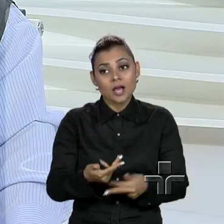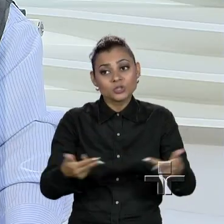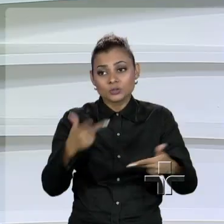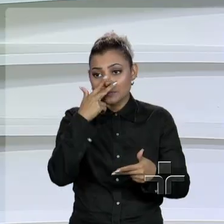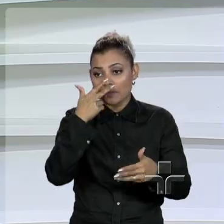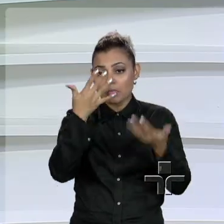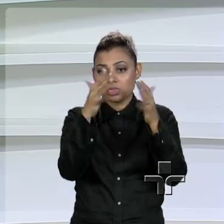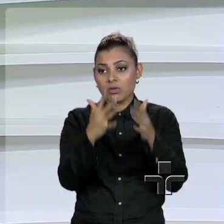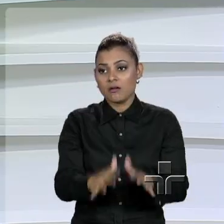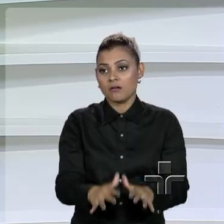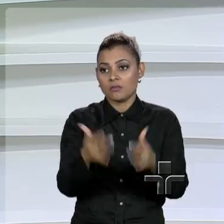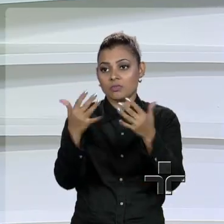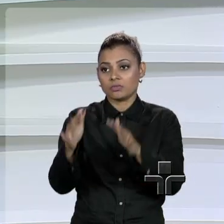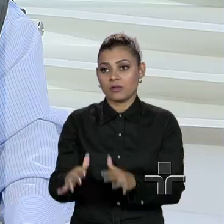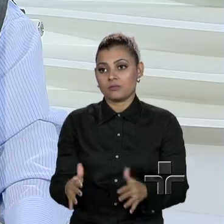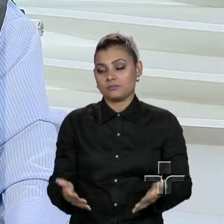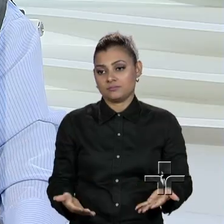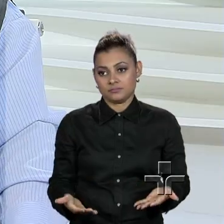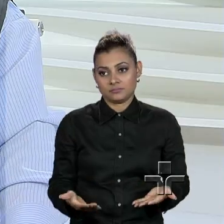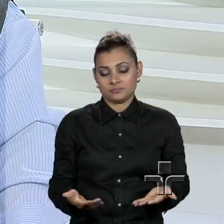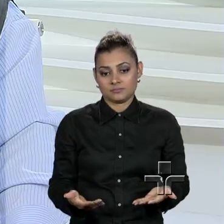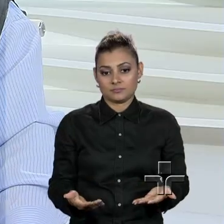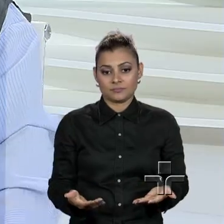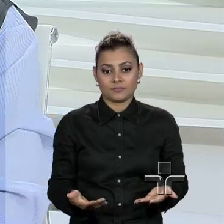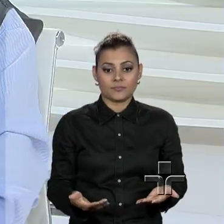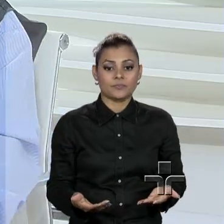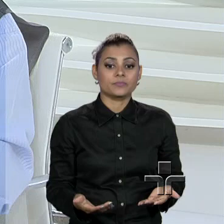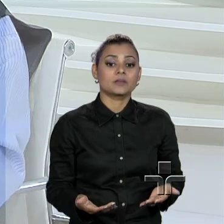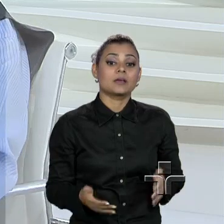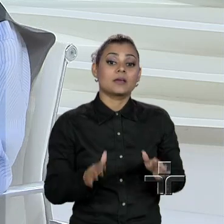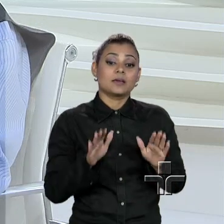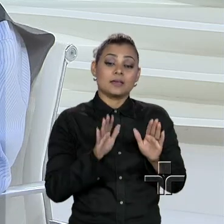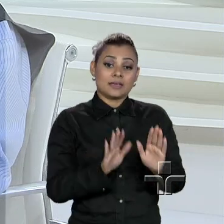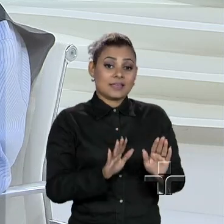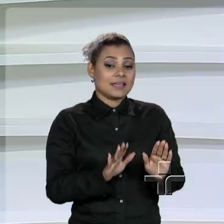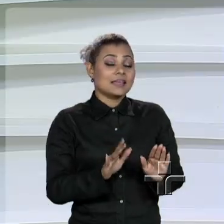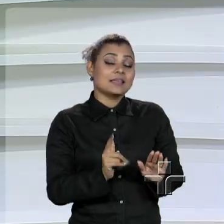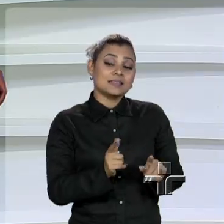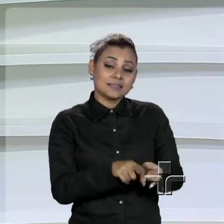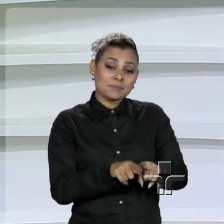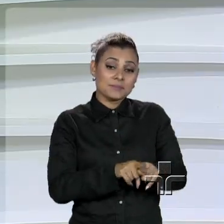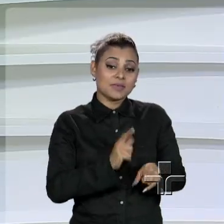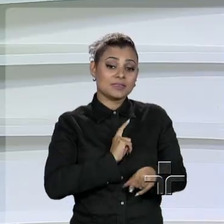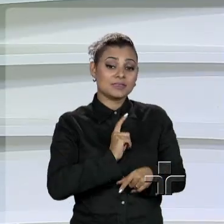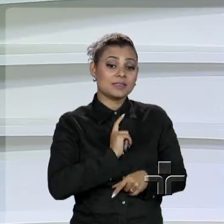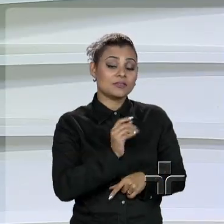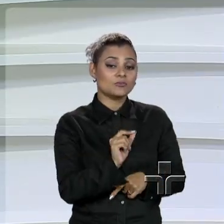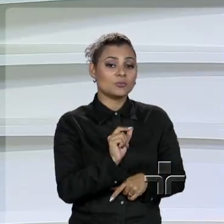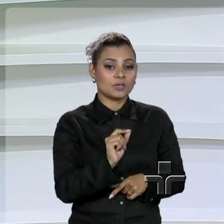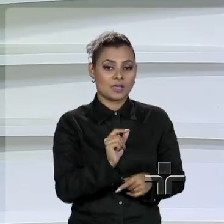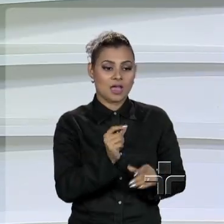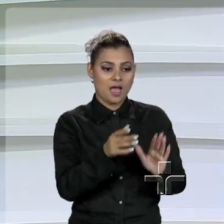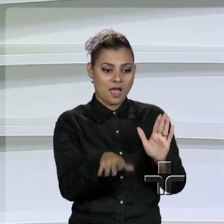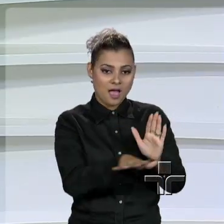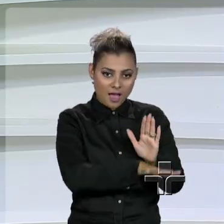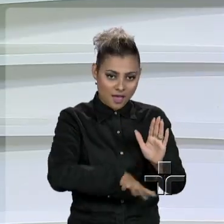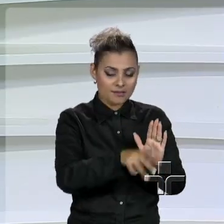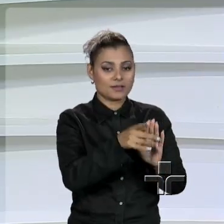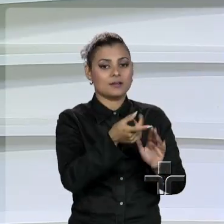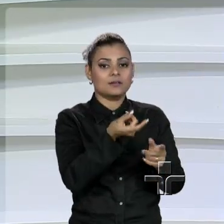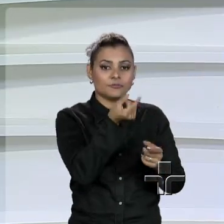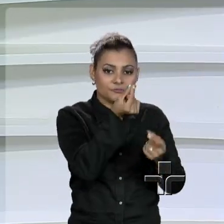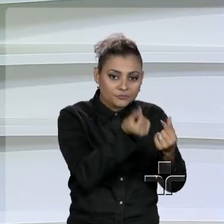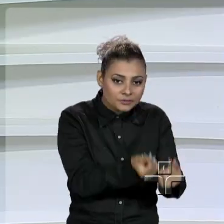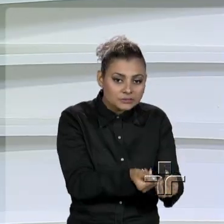Dessa deterioração. Dessa deterioração. E essa questão, assim, essa predominância das finanças, do mundo